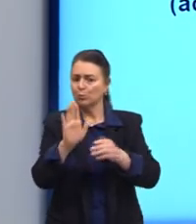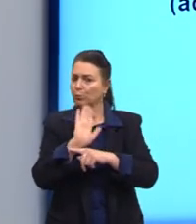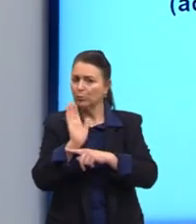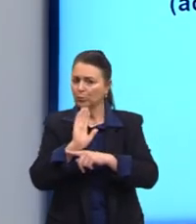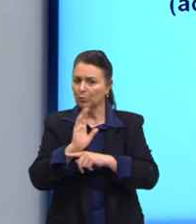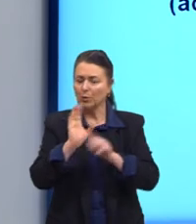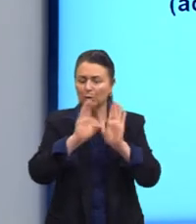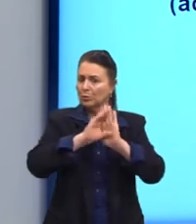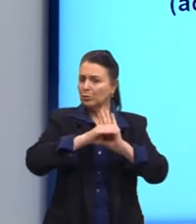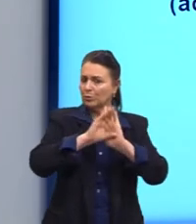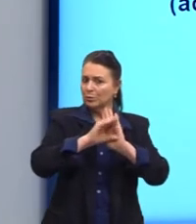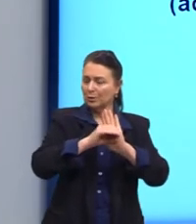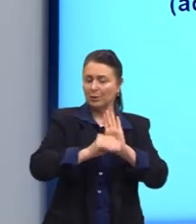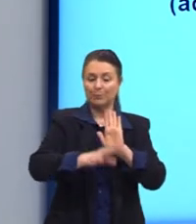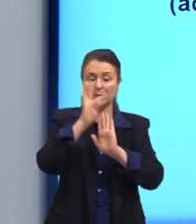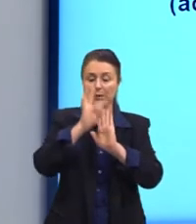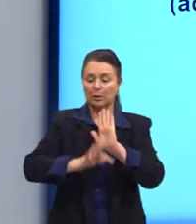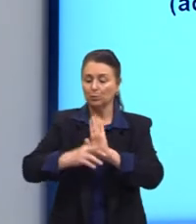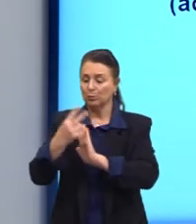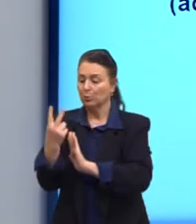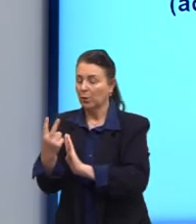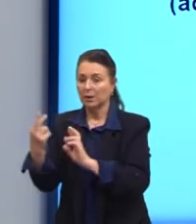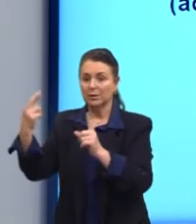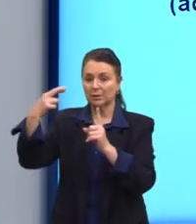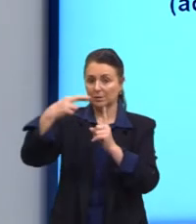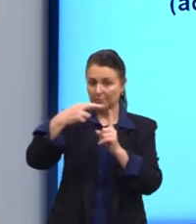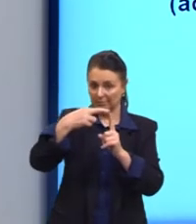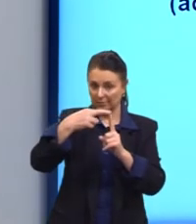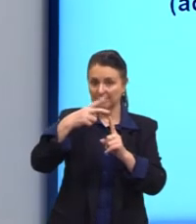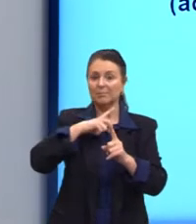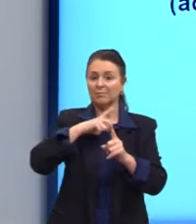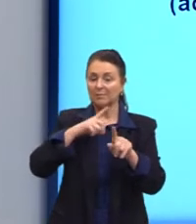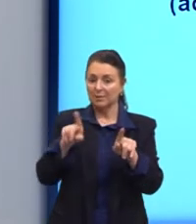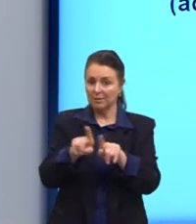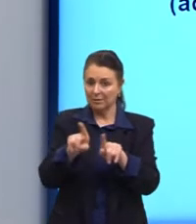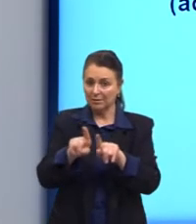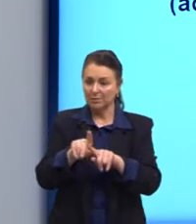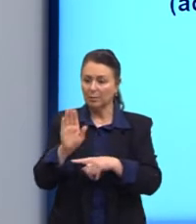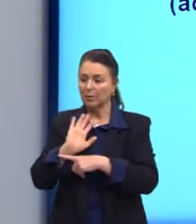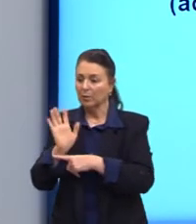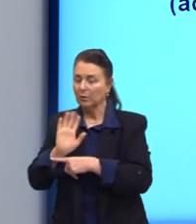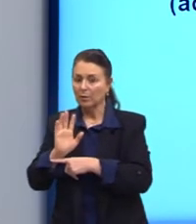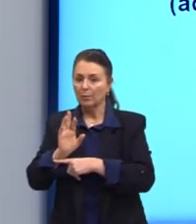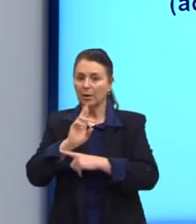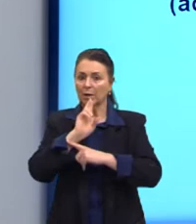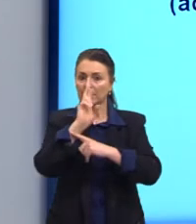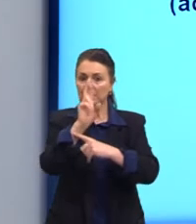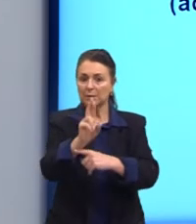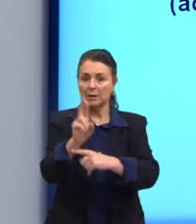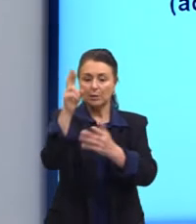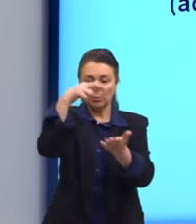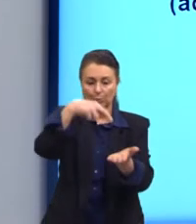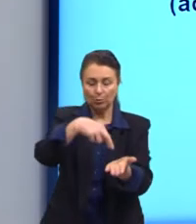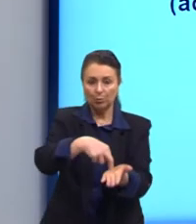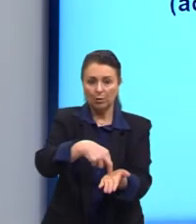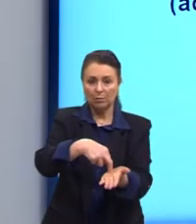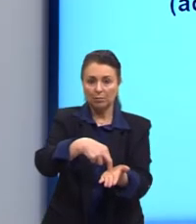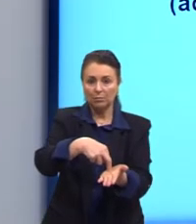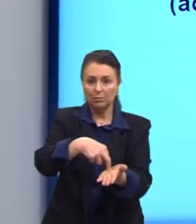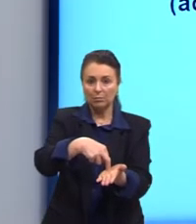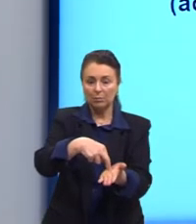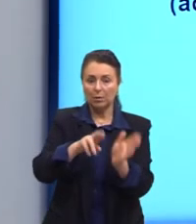no texto 2 eu também tenho a referência de onde ele saiu né O filme é a representação legal também é uma obra aqui